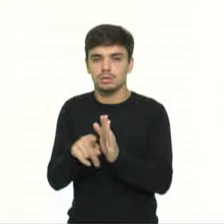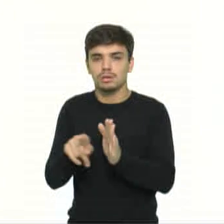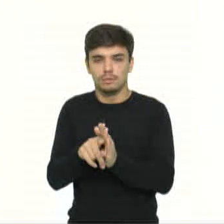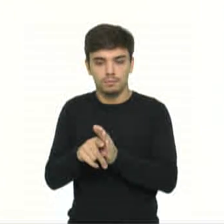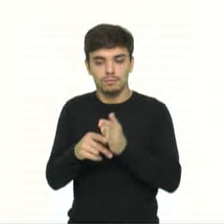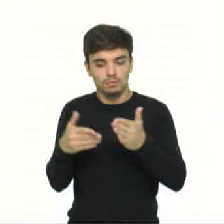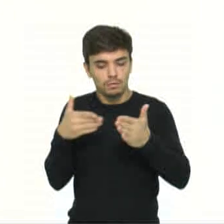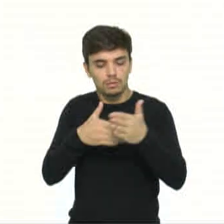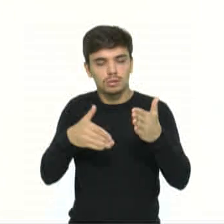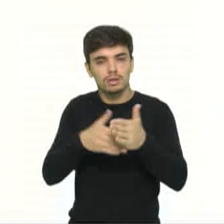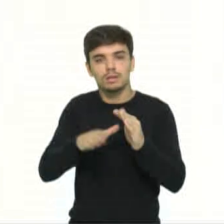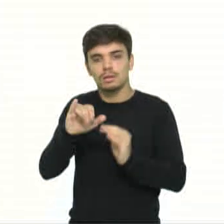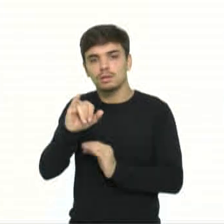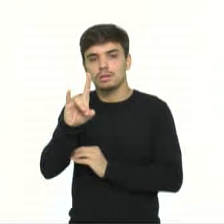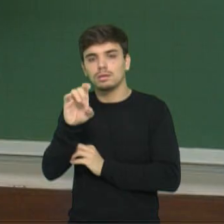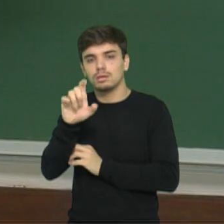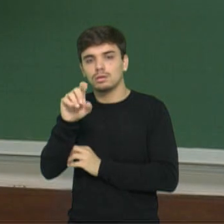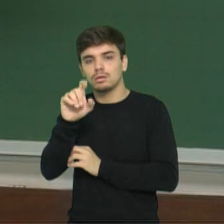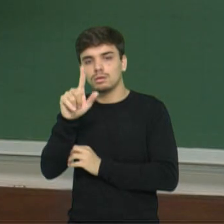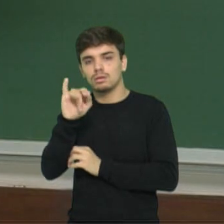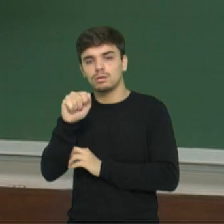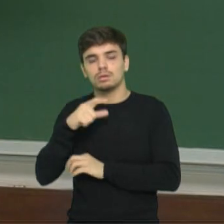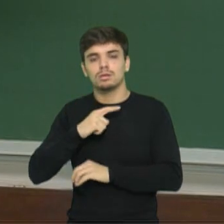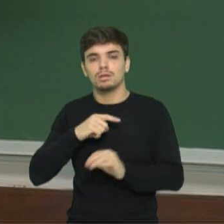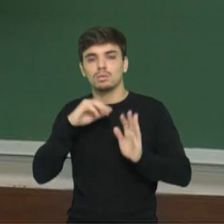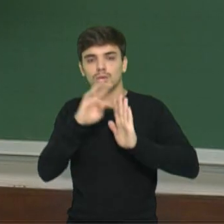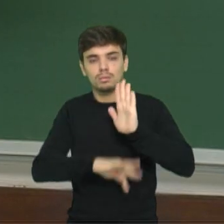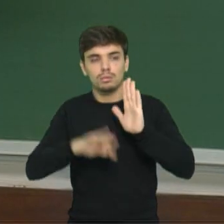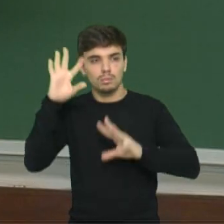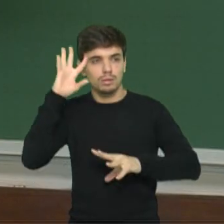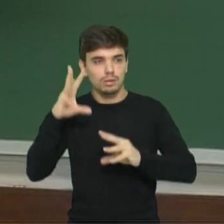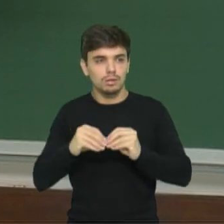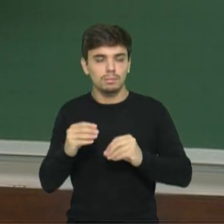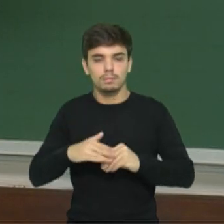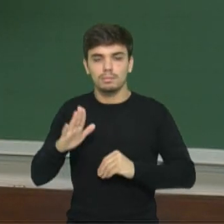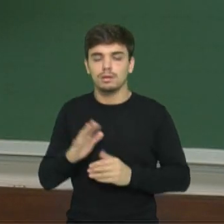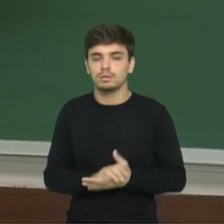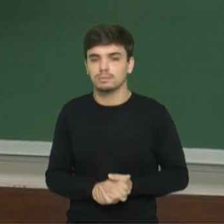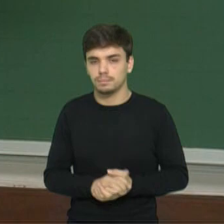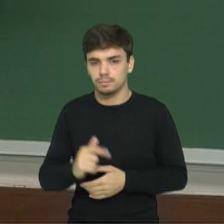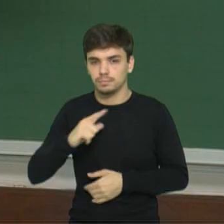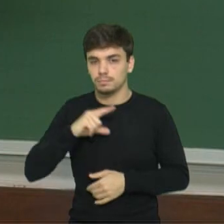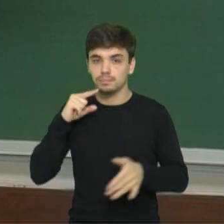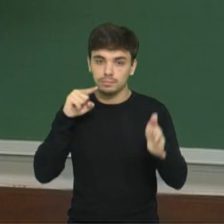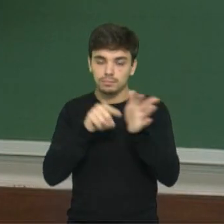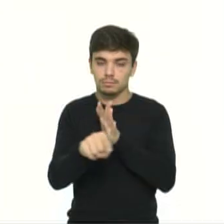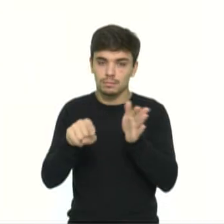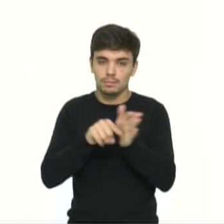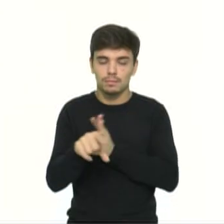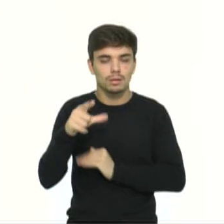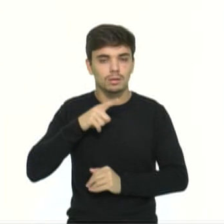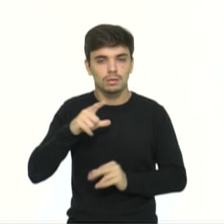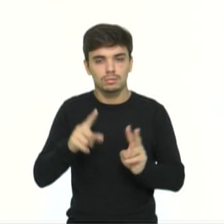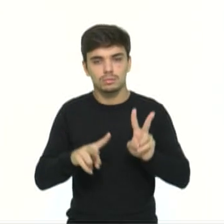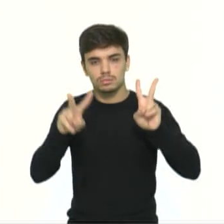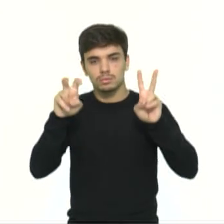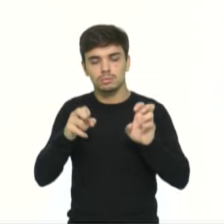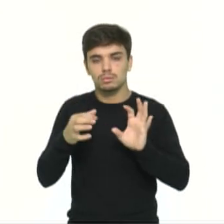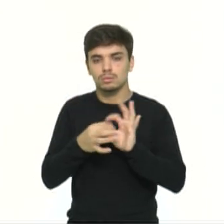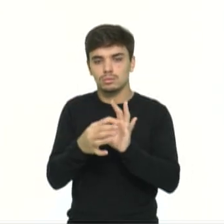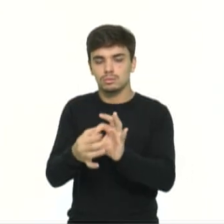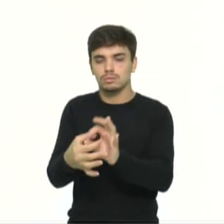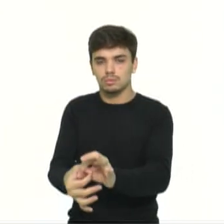ideológicas. Traz aí esse texto para a gente entender um pouco mais. E daí ele vem com a pergunta, né? Levando-se em conta o contexto em que